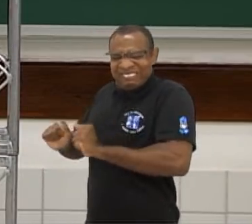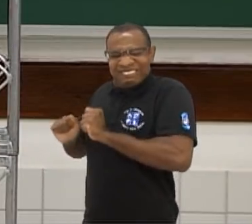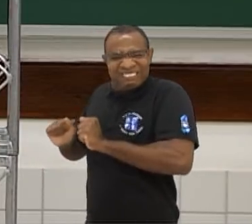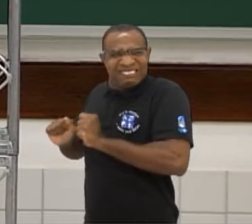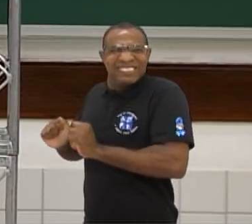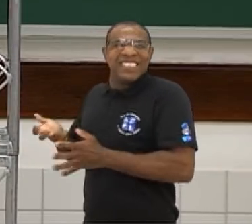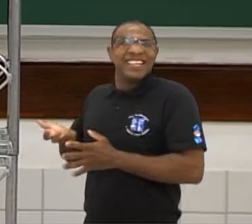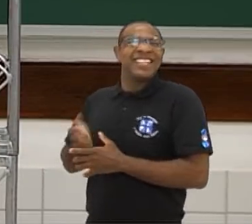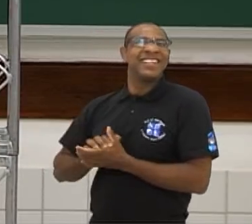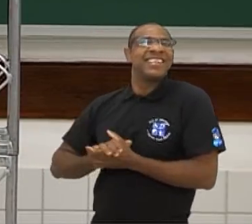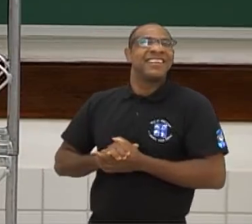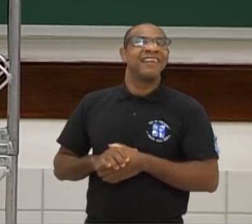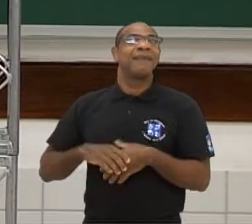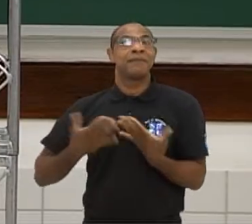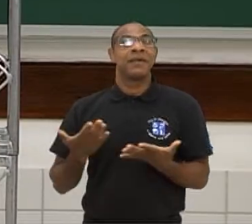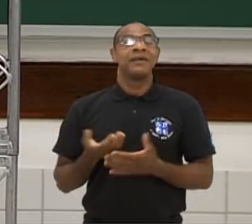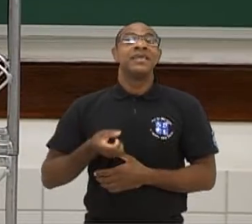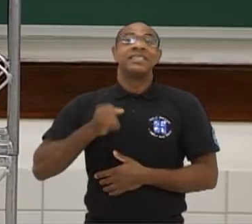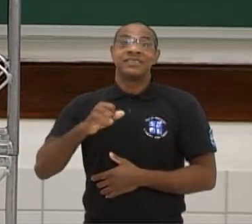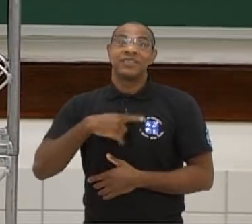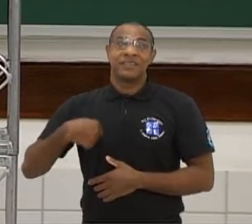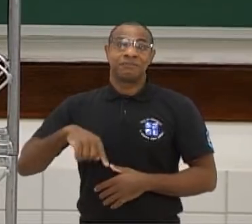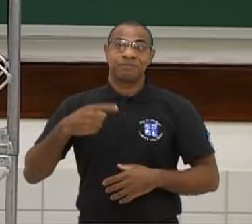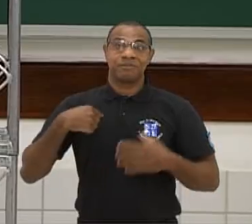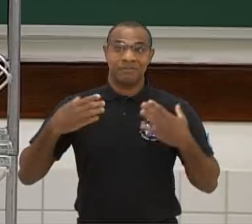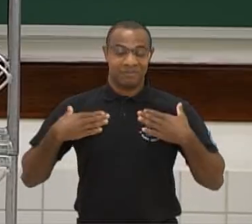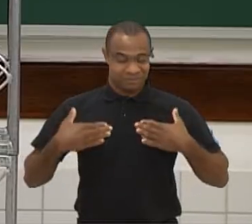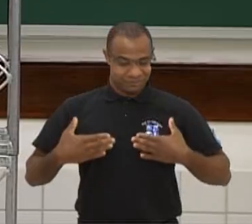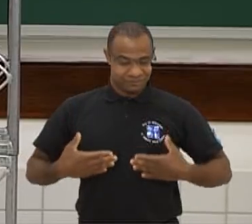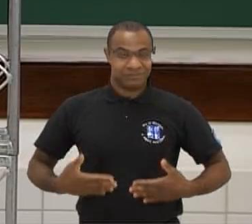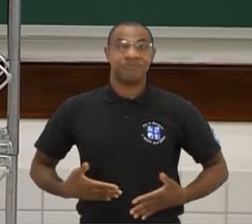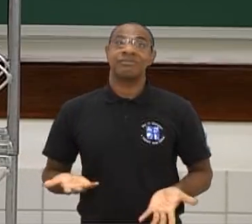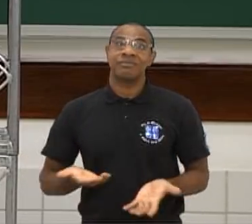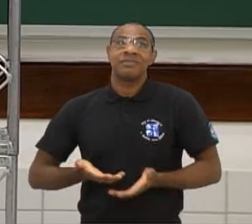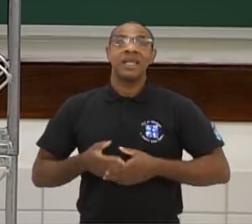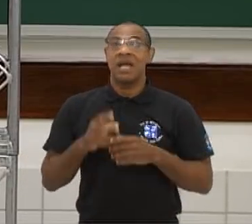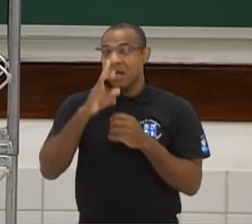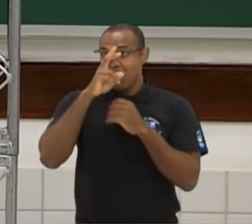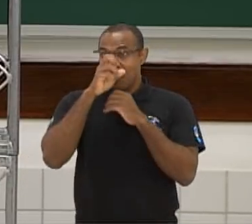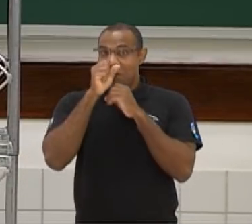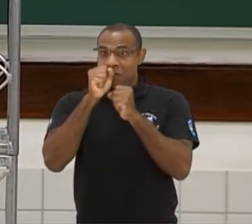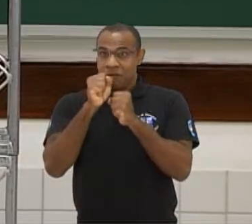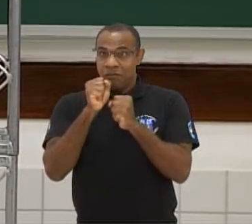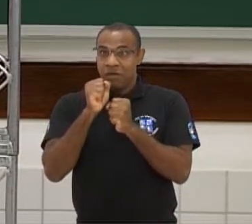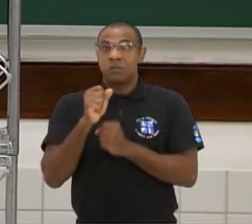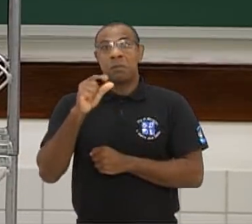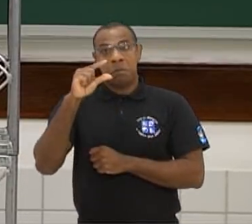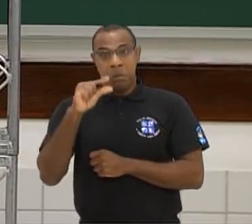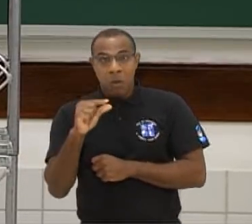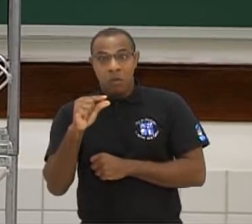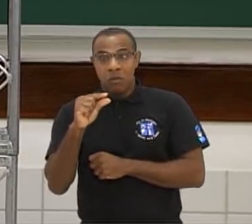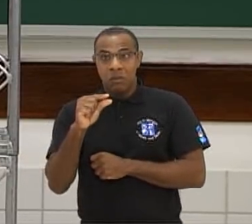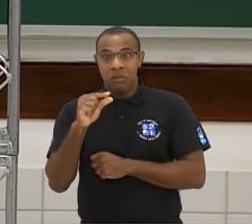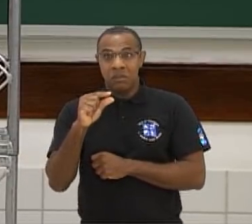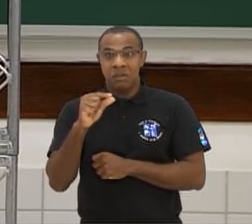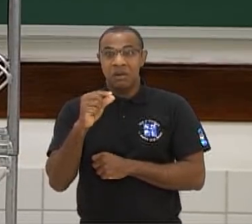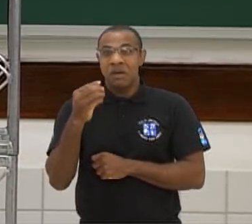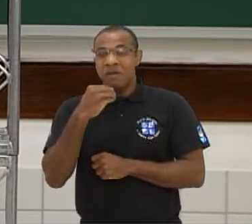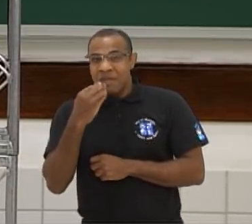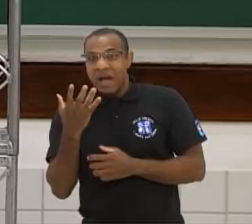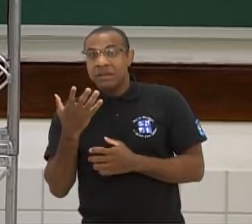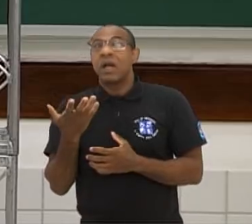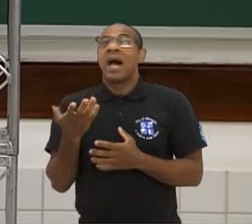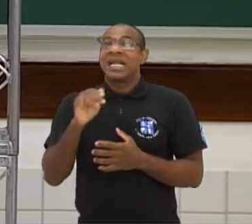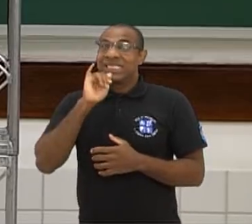pequena. Se a gente tem uma resistência muito pequena, a corrente elétrica ela vai ser muito grande. Bom,